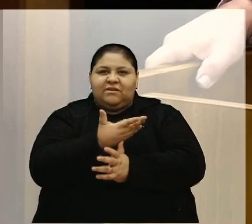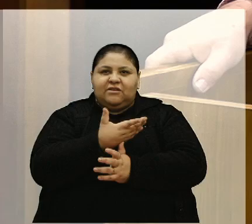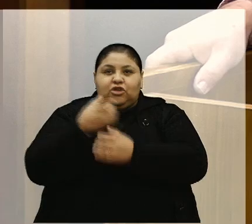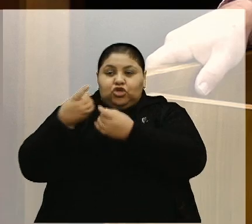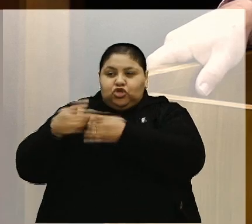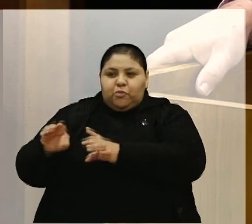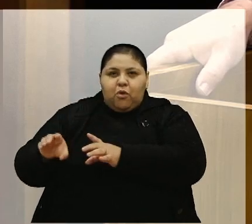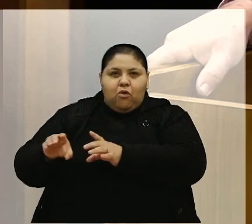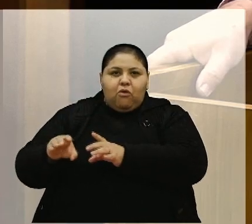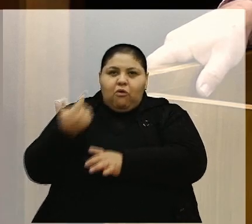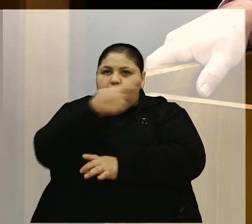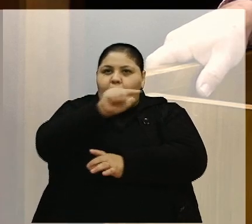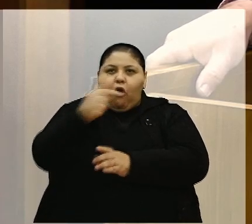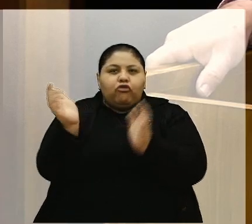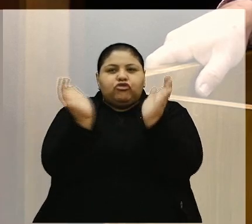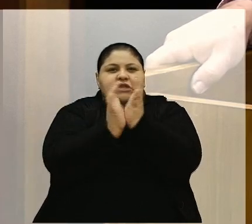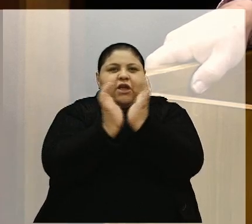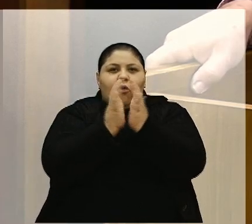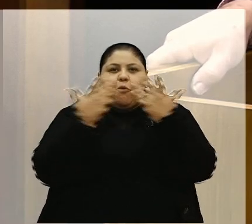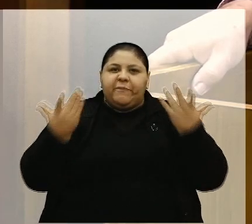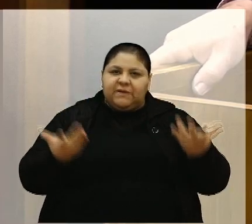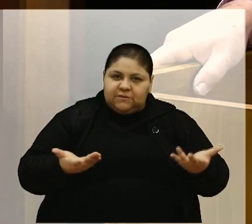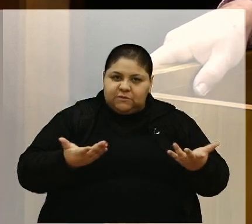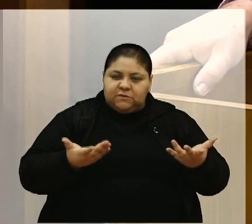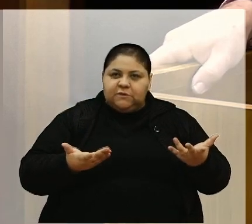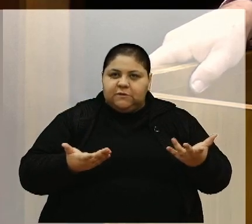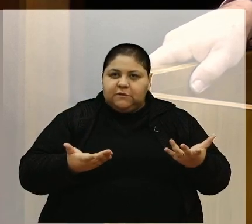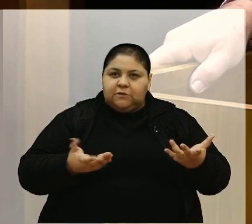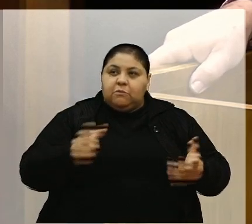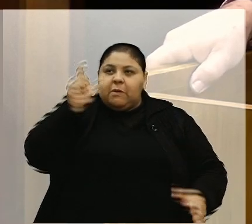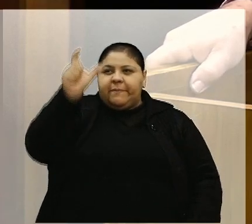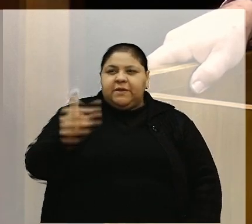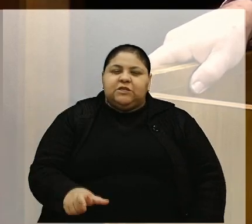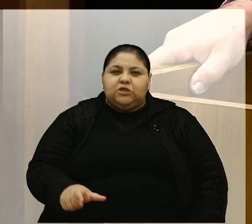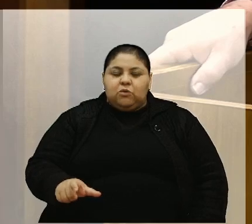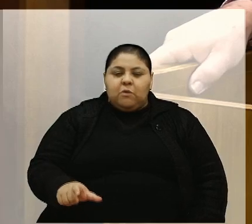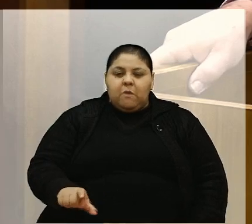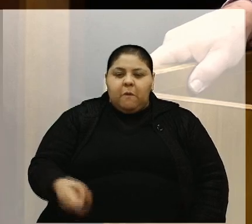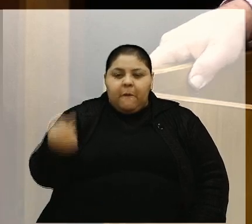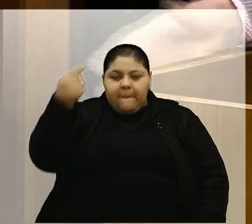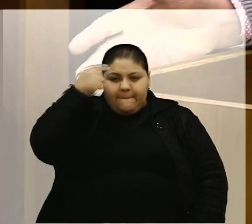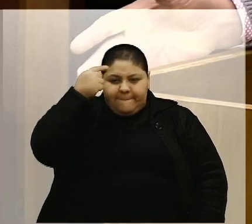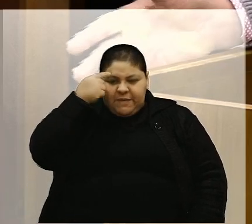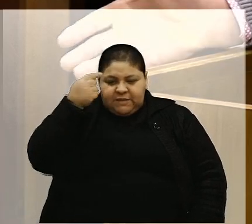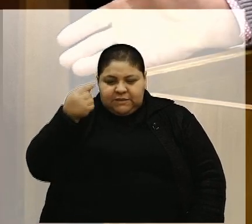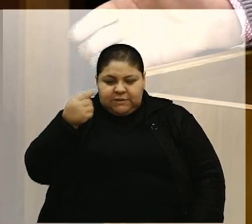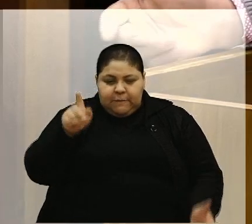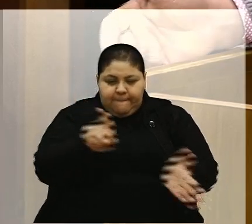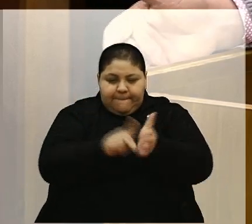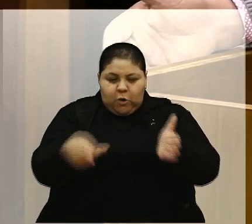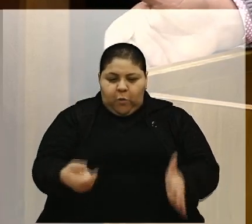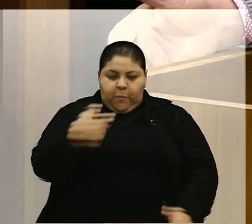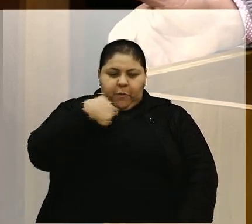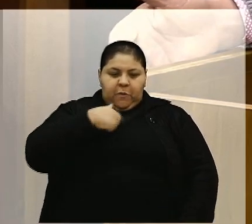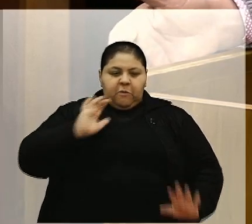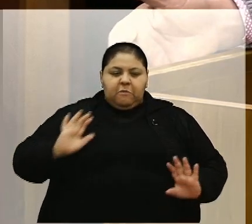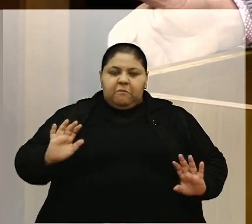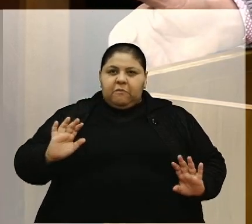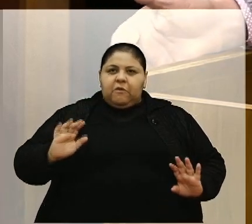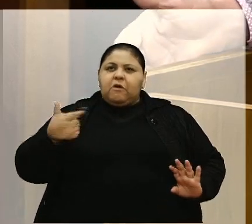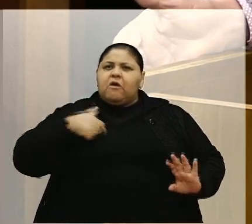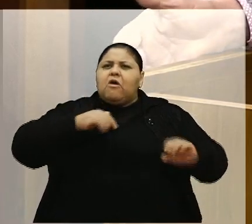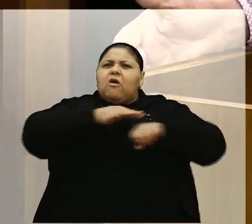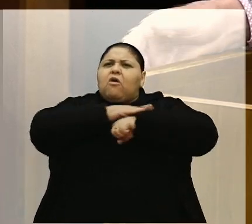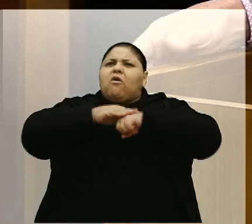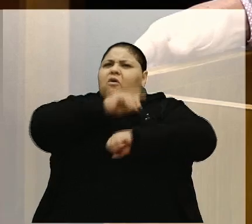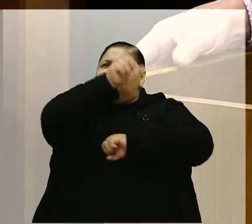chuchu. Então quando uma pessoa pensa só no seu umbigo e diz, ó, não estou nem aí, eu conversei com